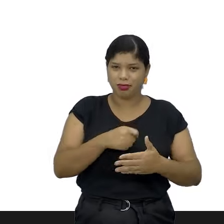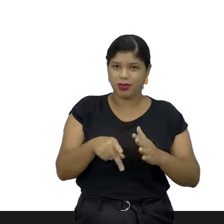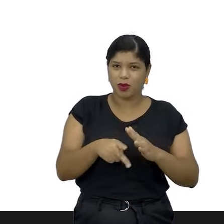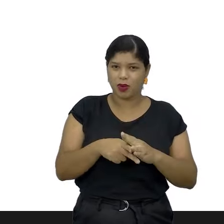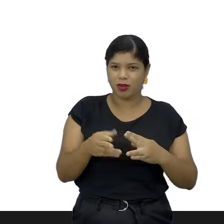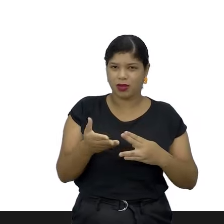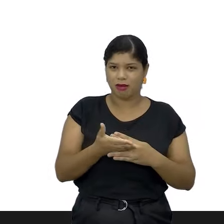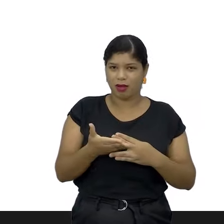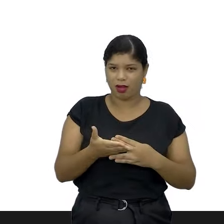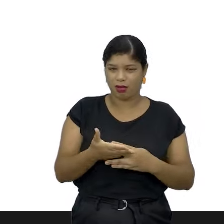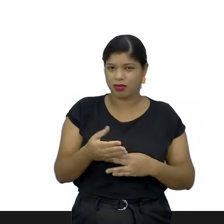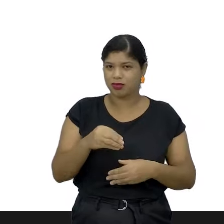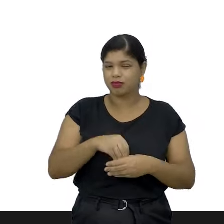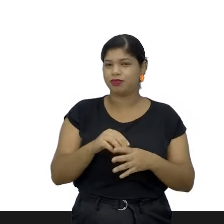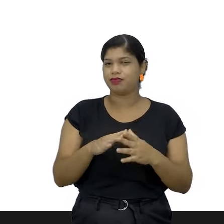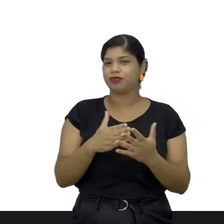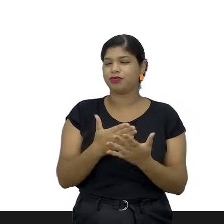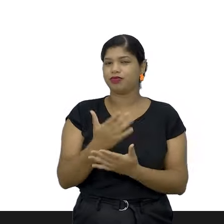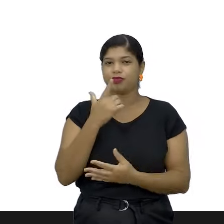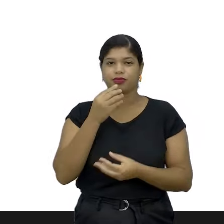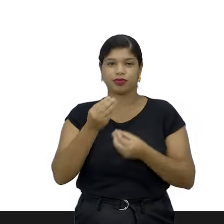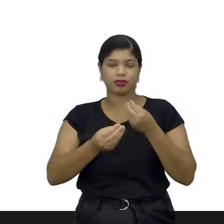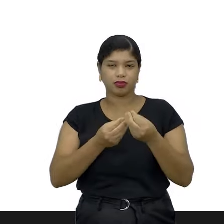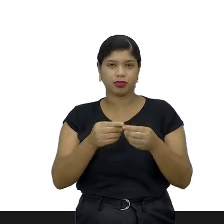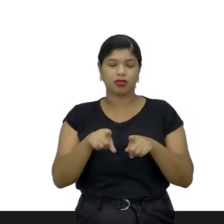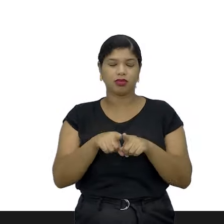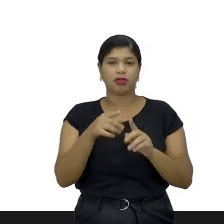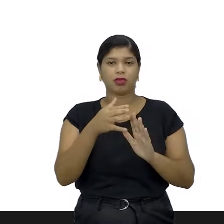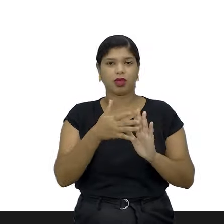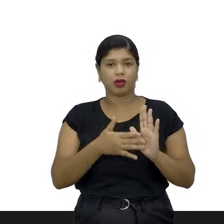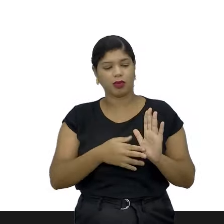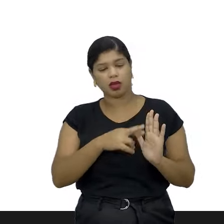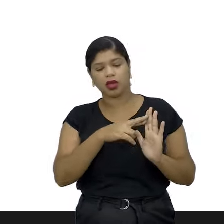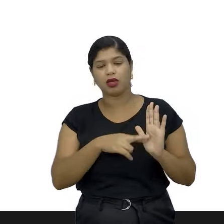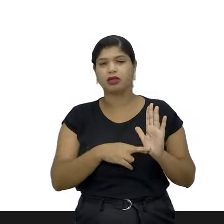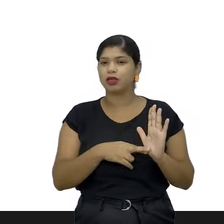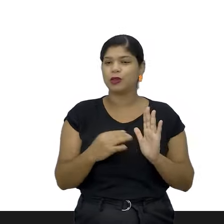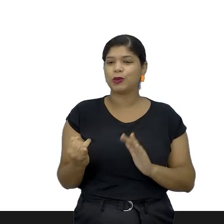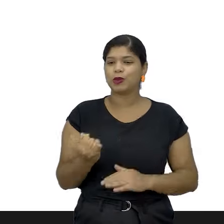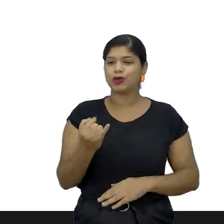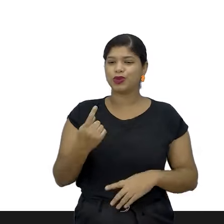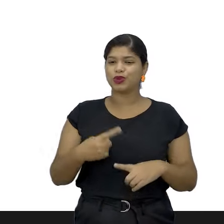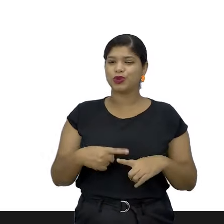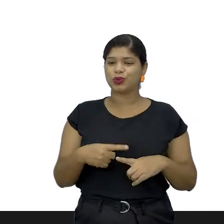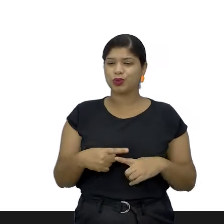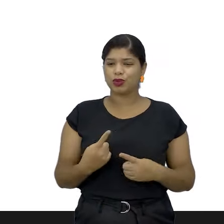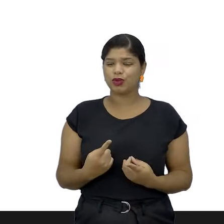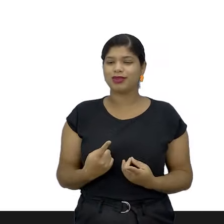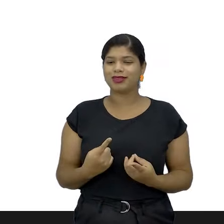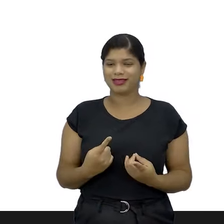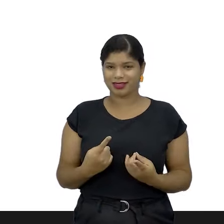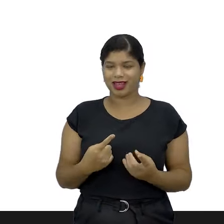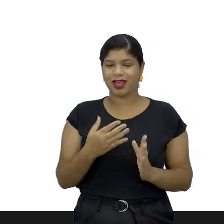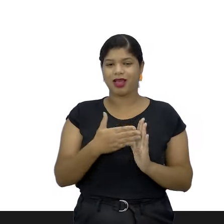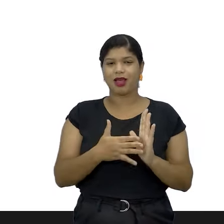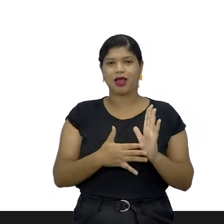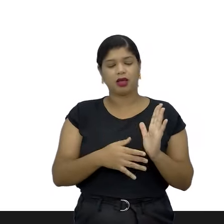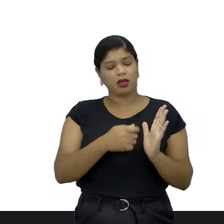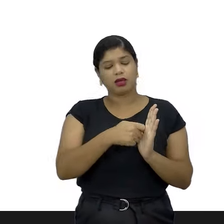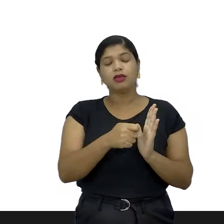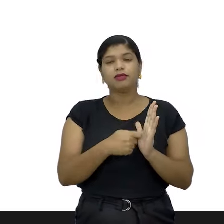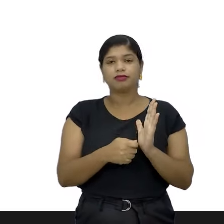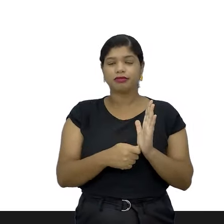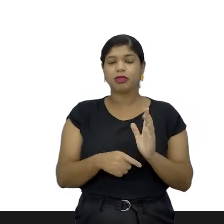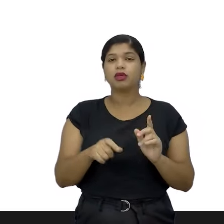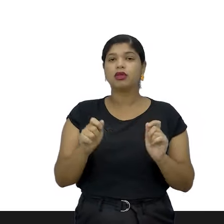a merenda da escola e sobre as receitas, né, para que servem essas receitas, como são escritas, e depois eles farão